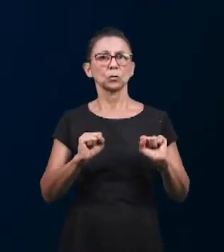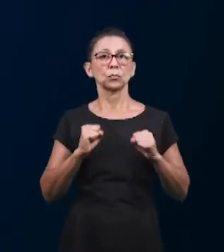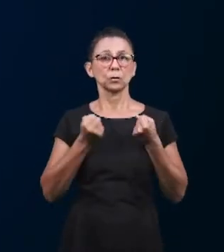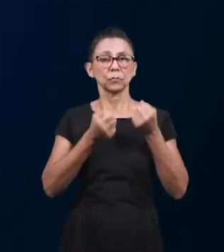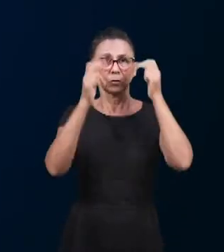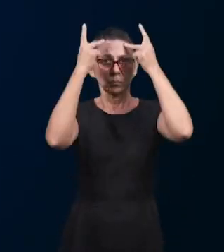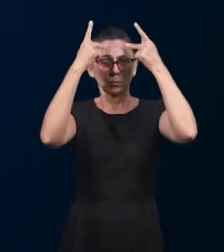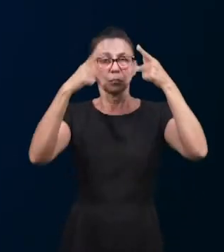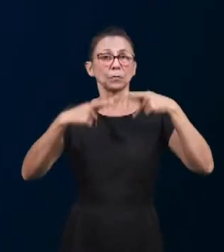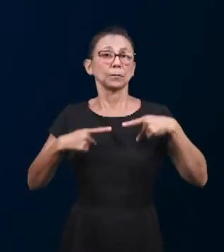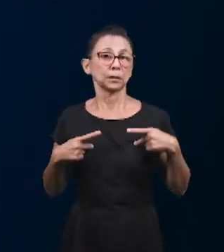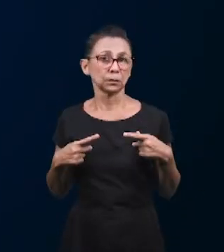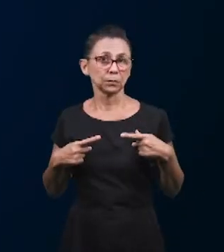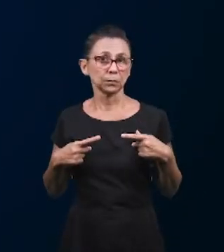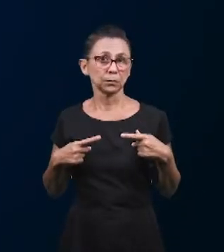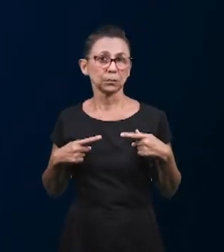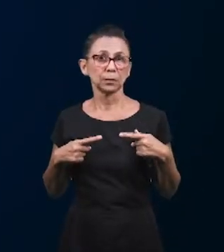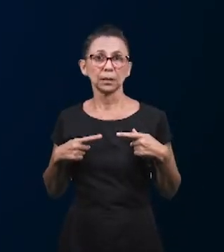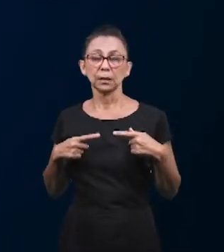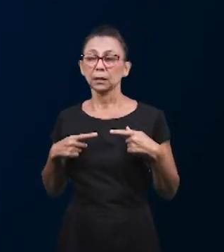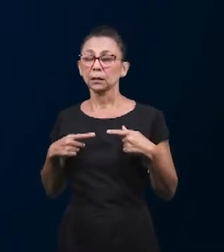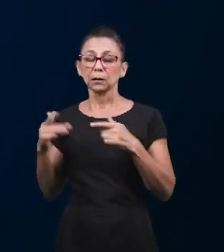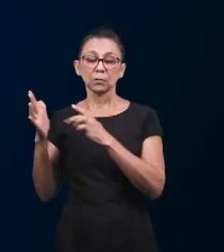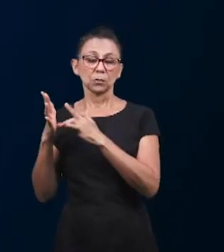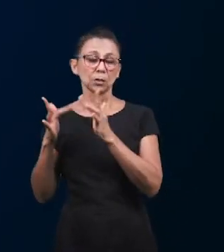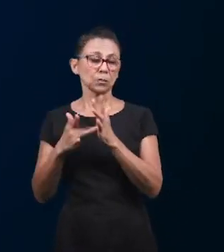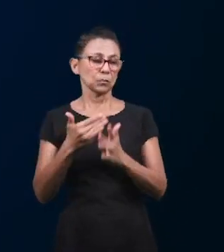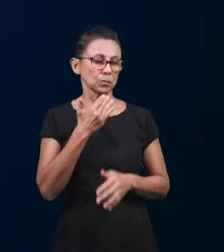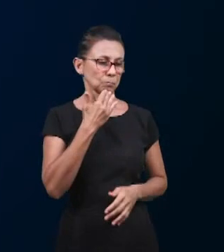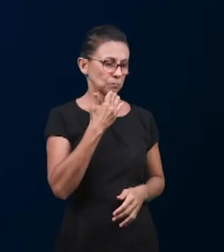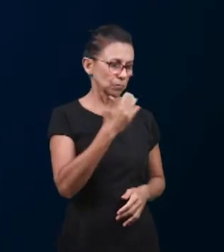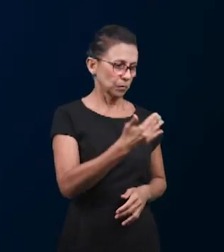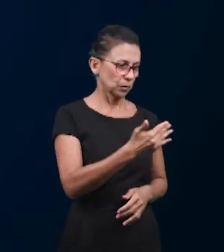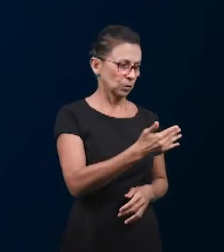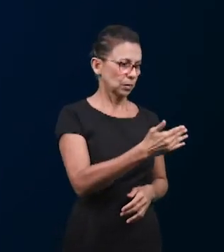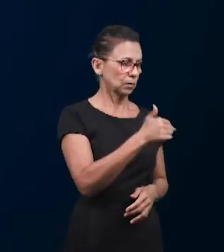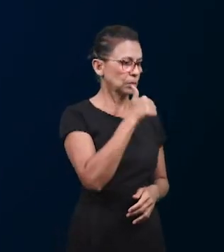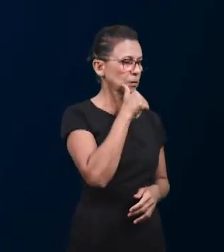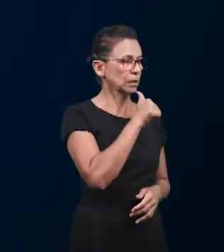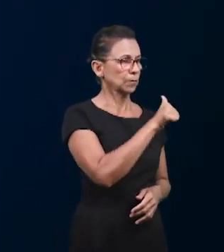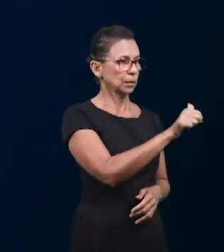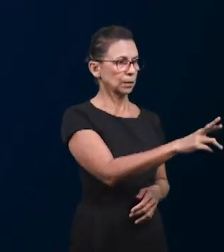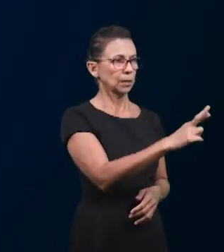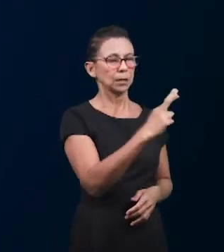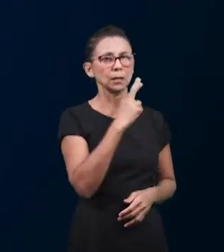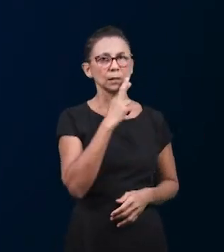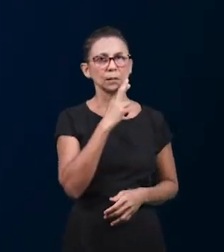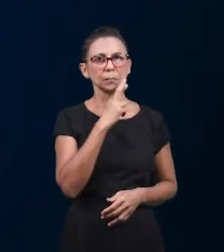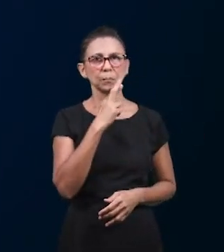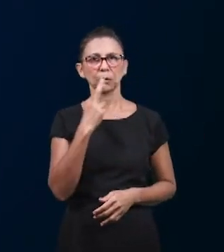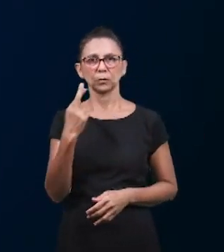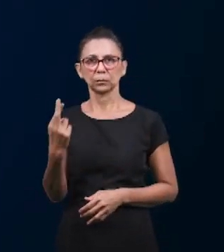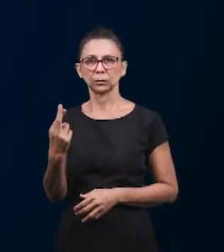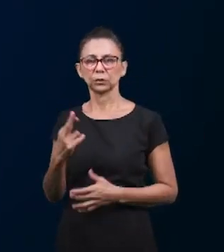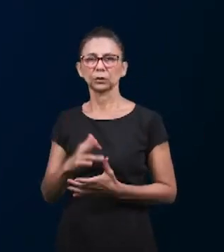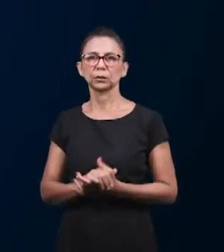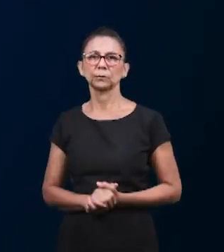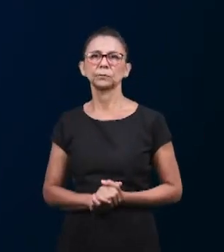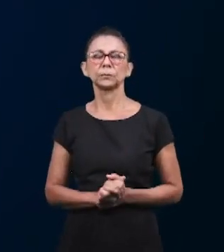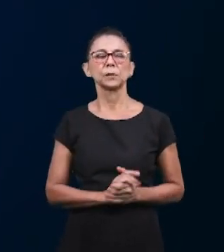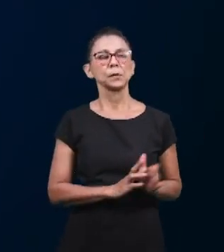era necessário. Jesus lhe faz um pedido e ela responde, o que de fato a fonte